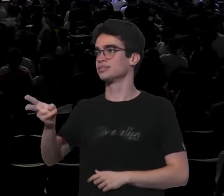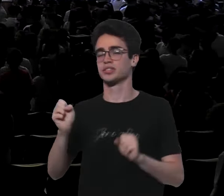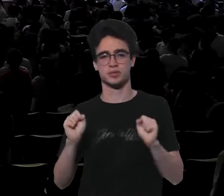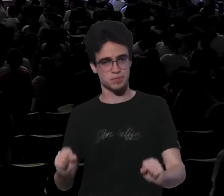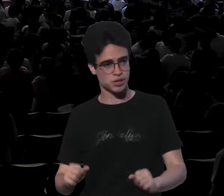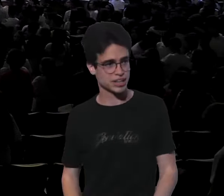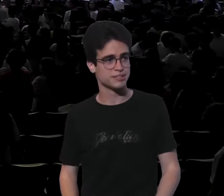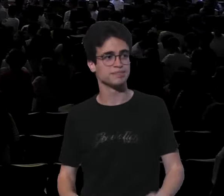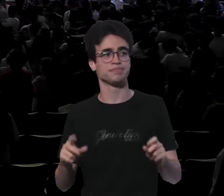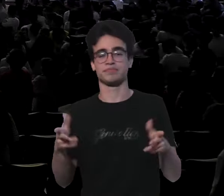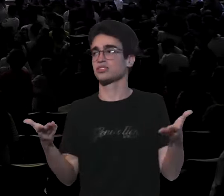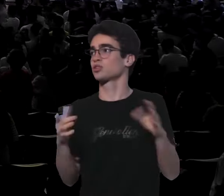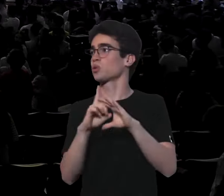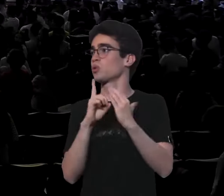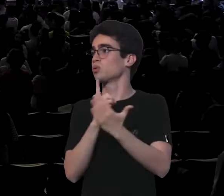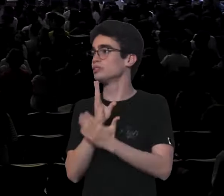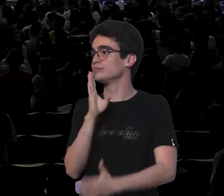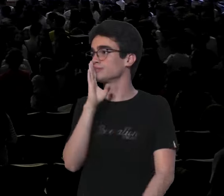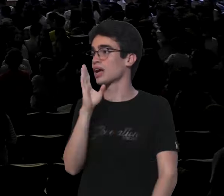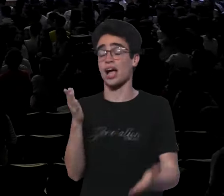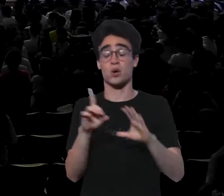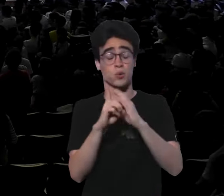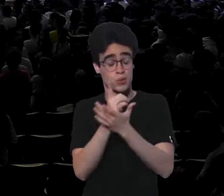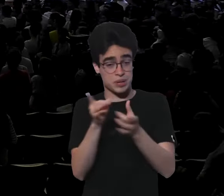aí, nós vamos encerrar esse culto. Presta atenção aqui, ó.